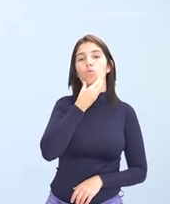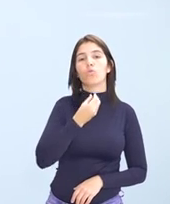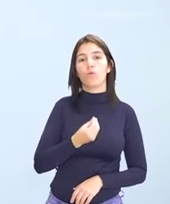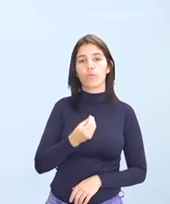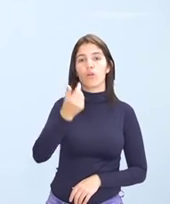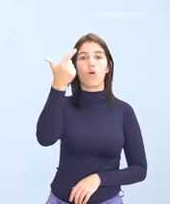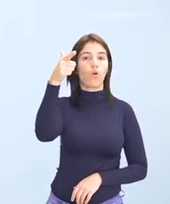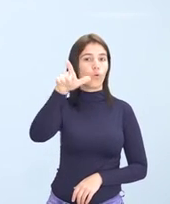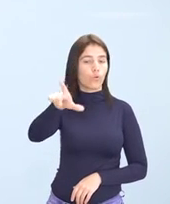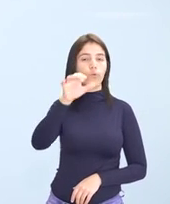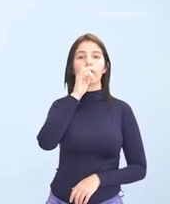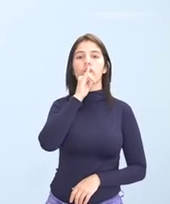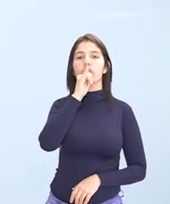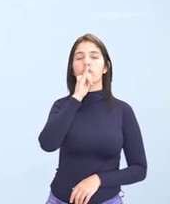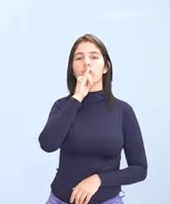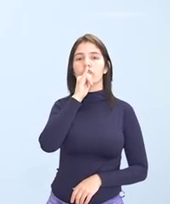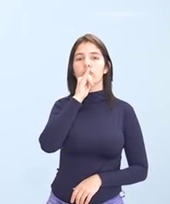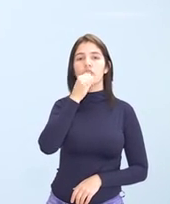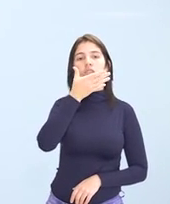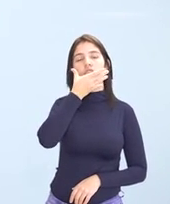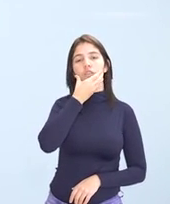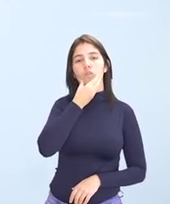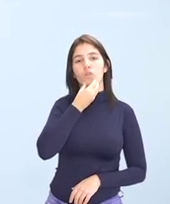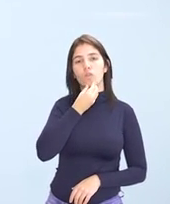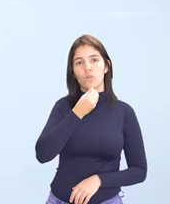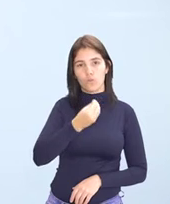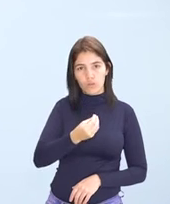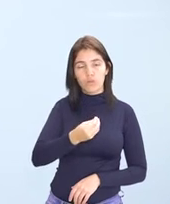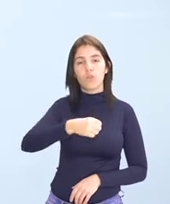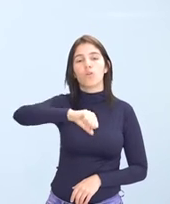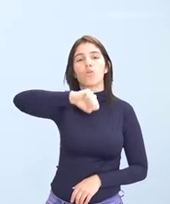Eu tenho um outro exemplo, que eu vou usar o sinal de